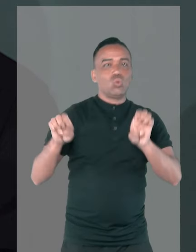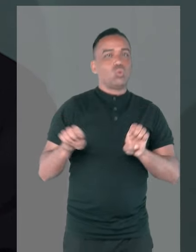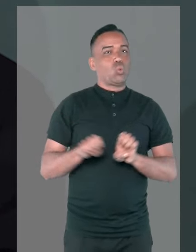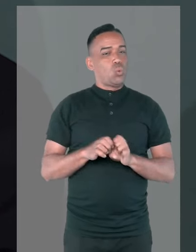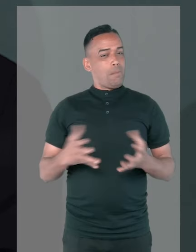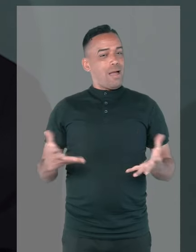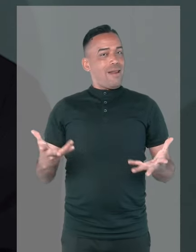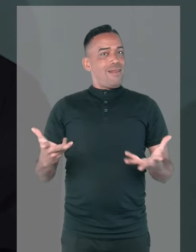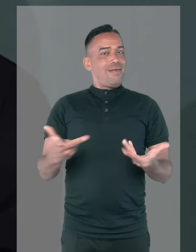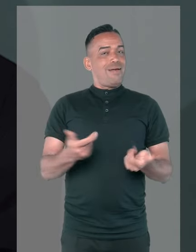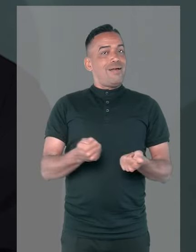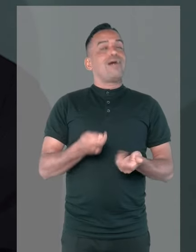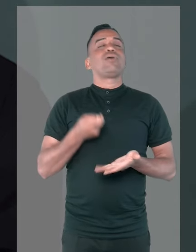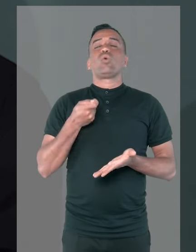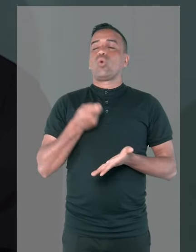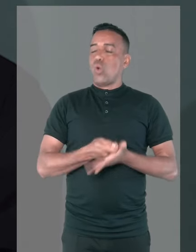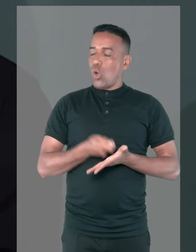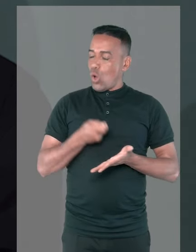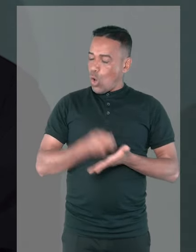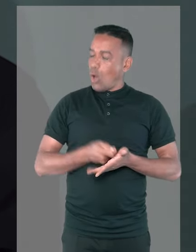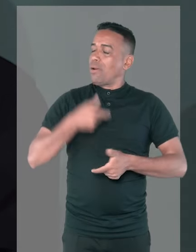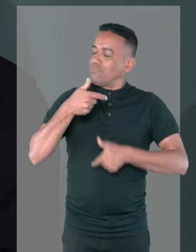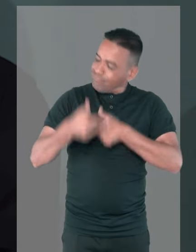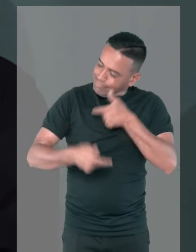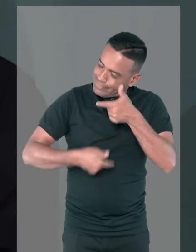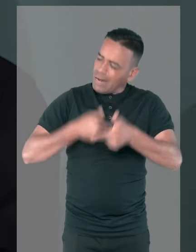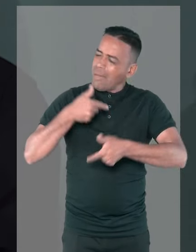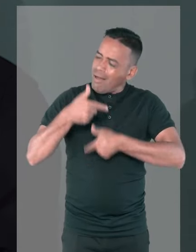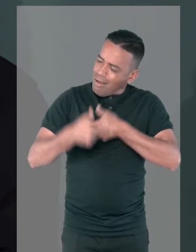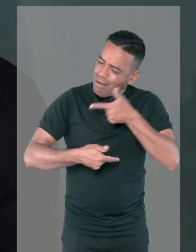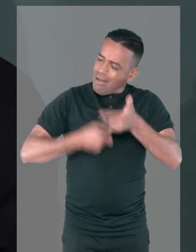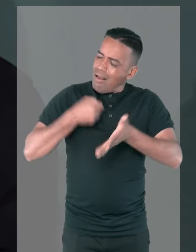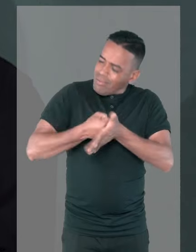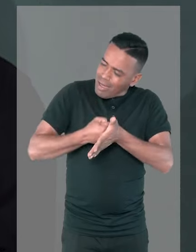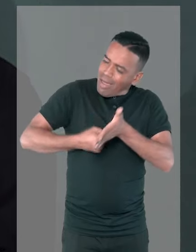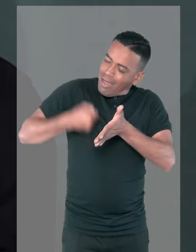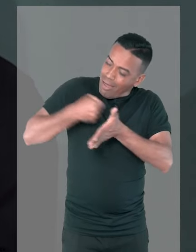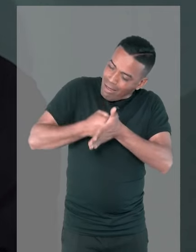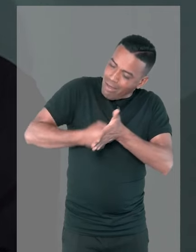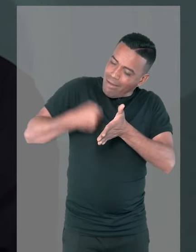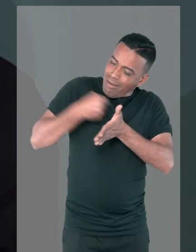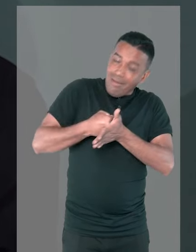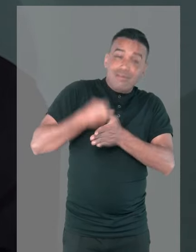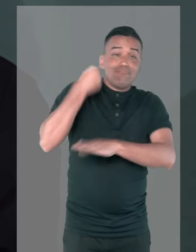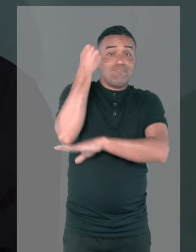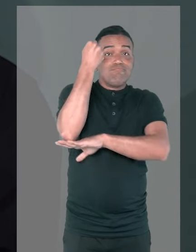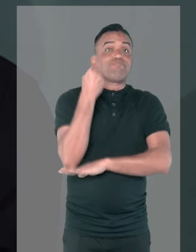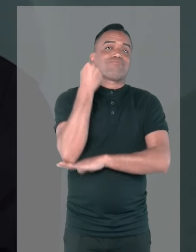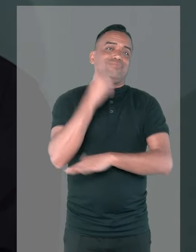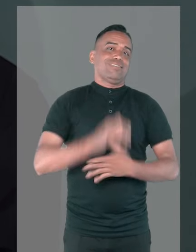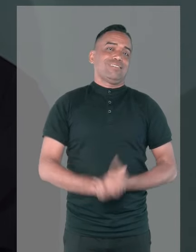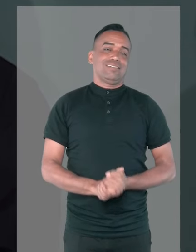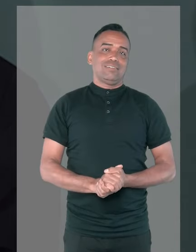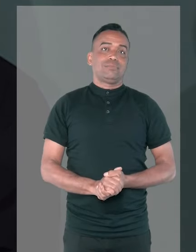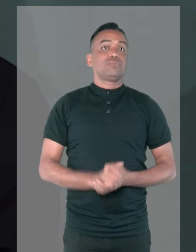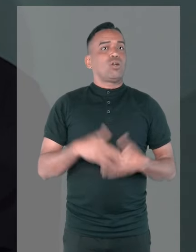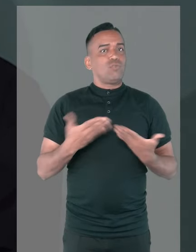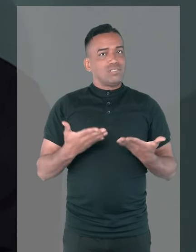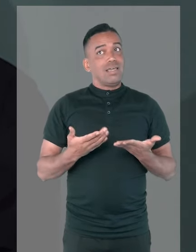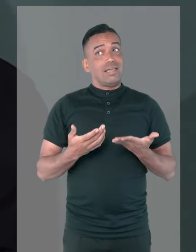exige todo esse trabalho, toda essa dedicação. Então, e também, na medida em que